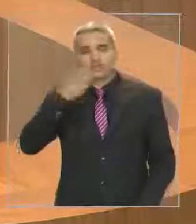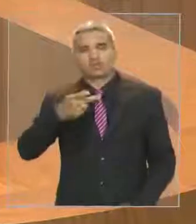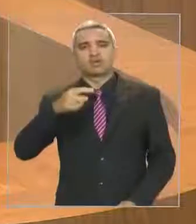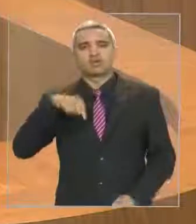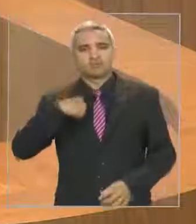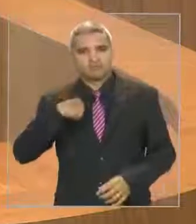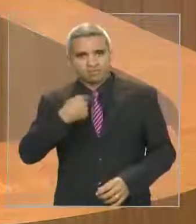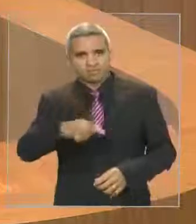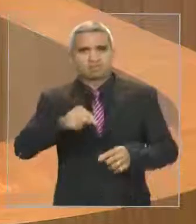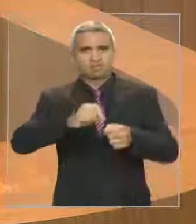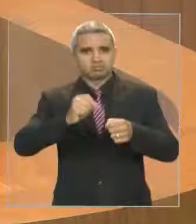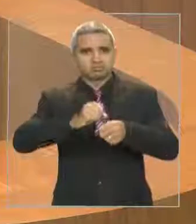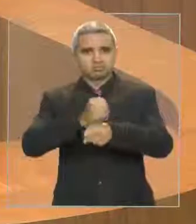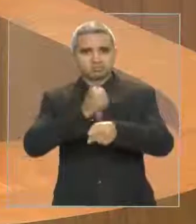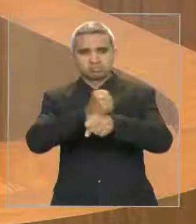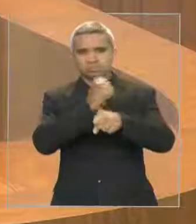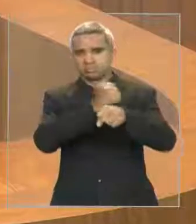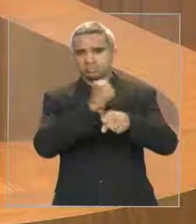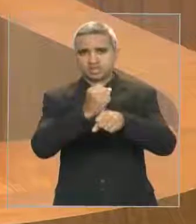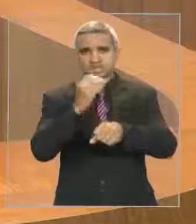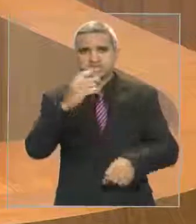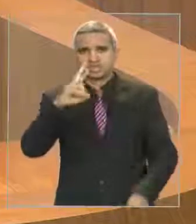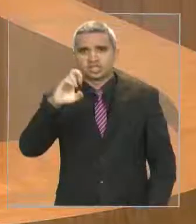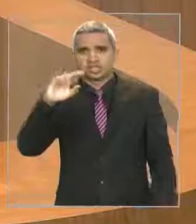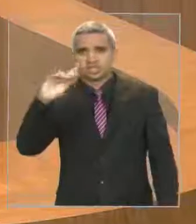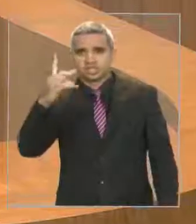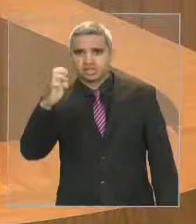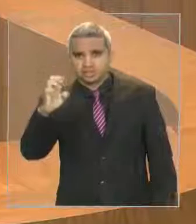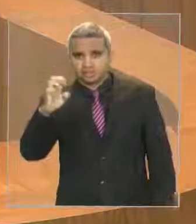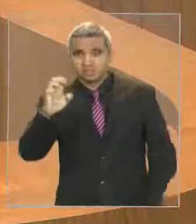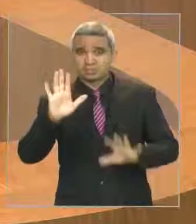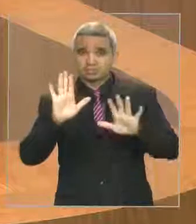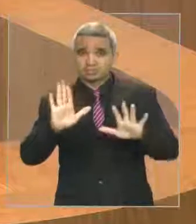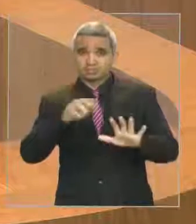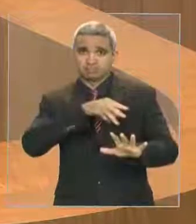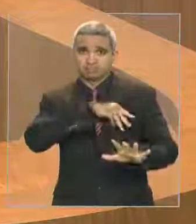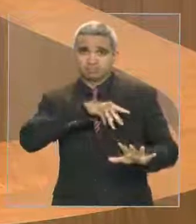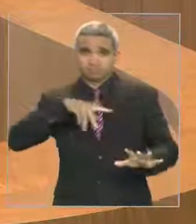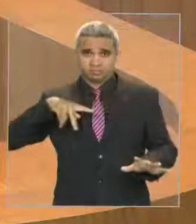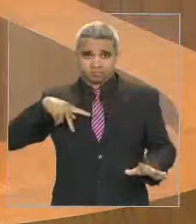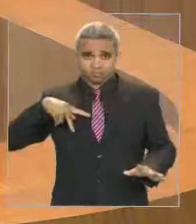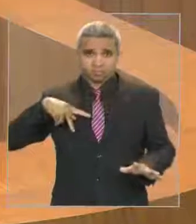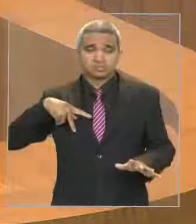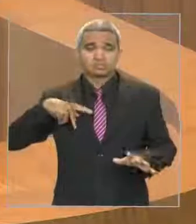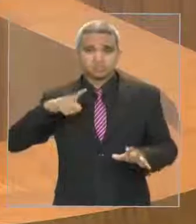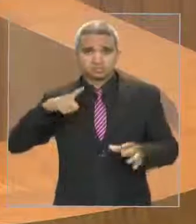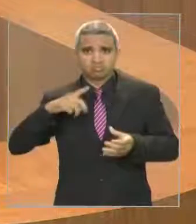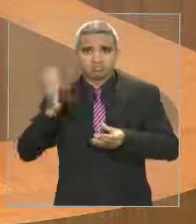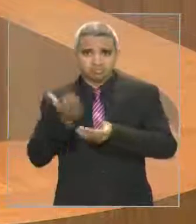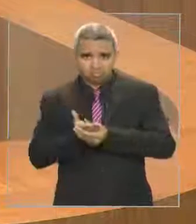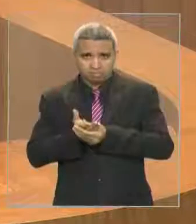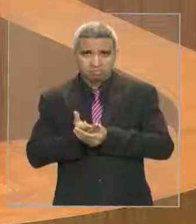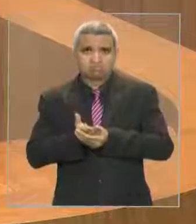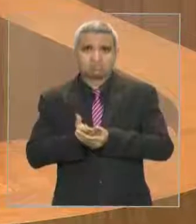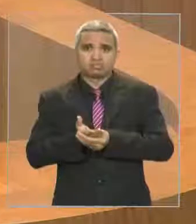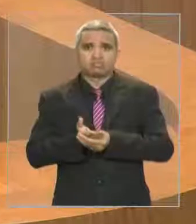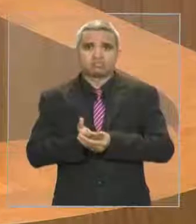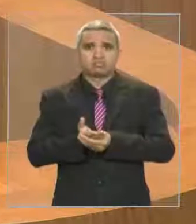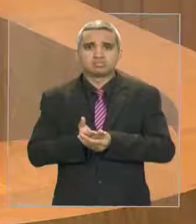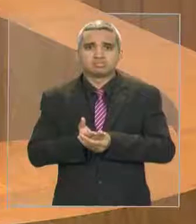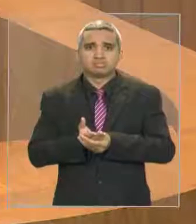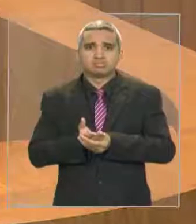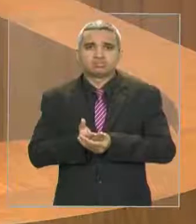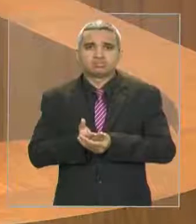E o Ministério Público, com uma ação muito consistente, e eu vou tratar dessa